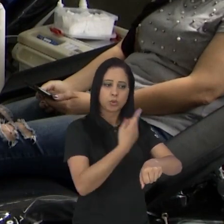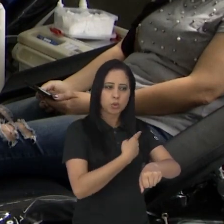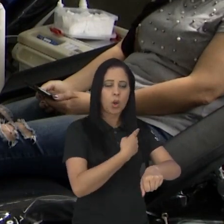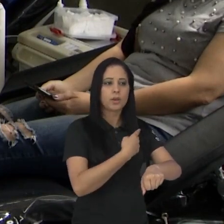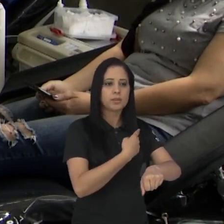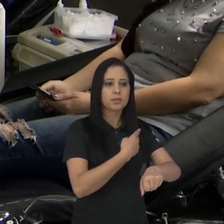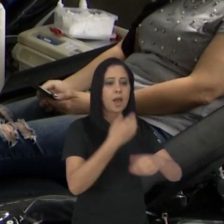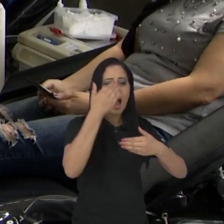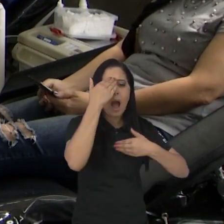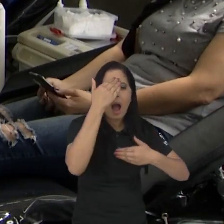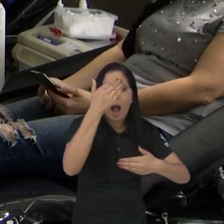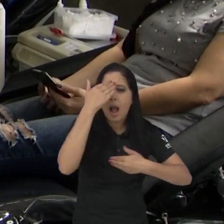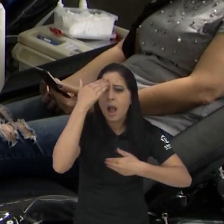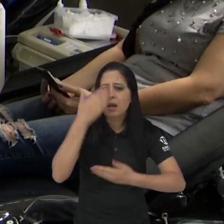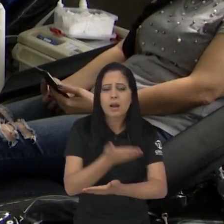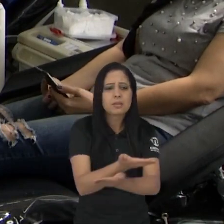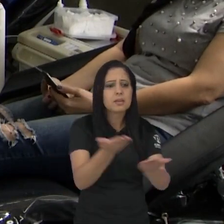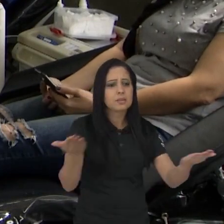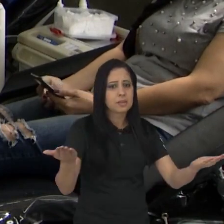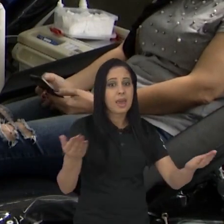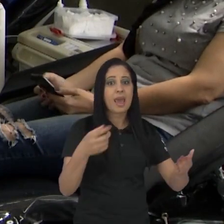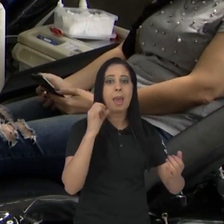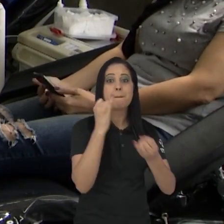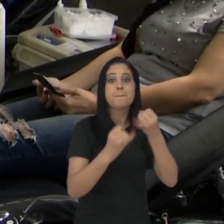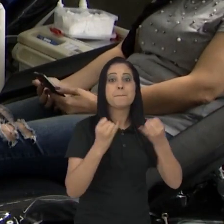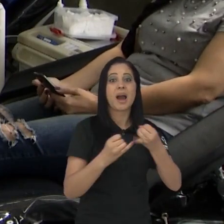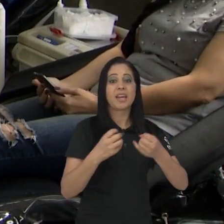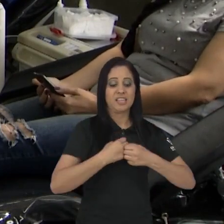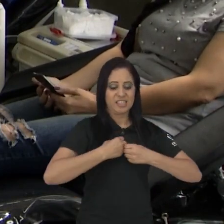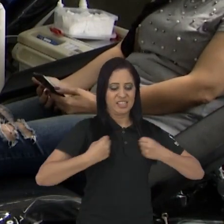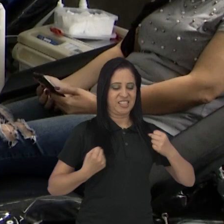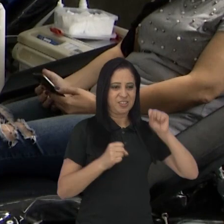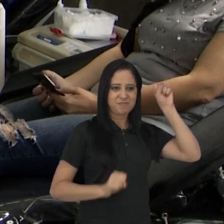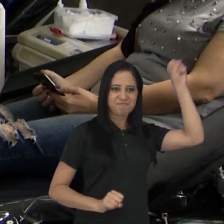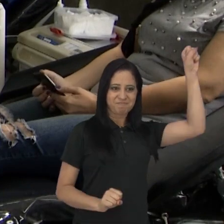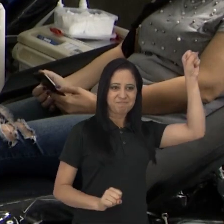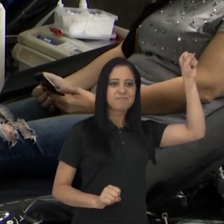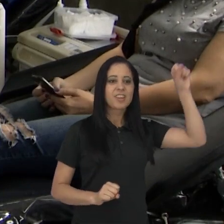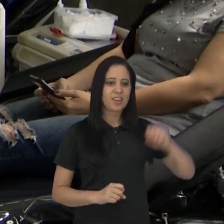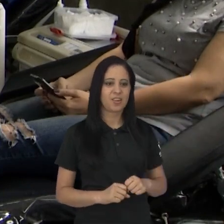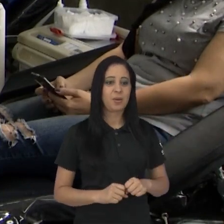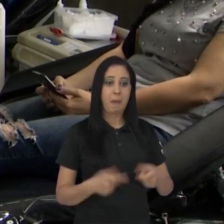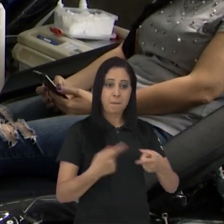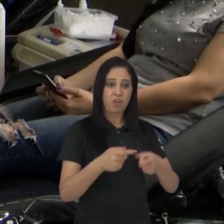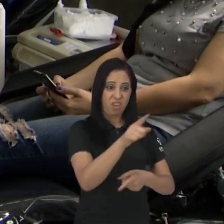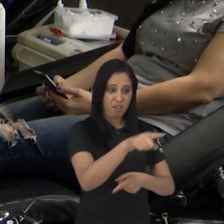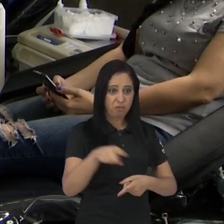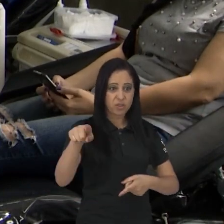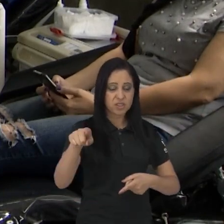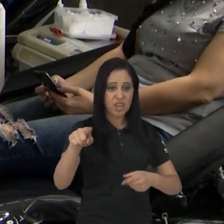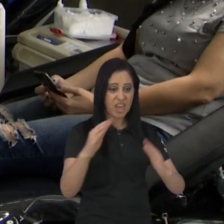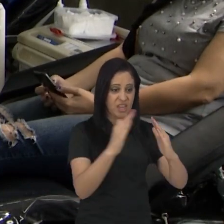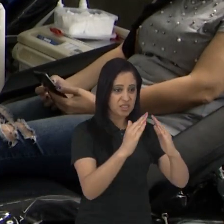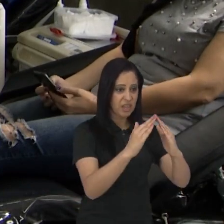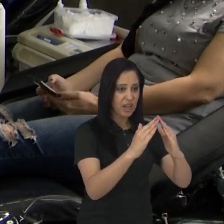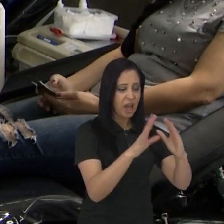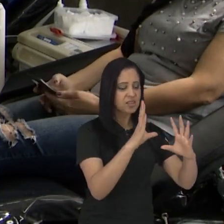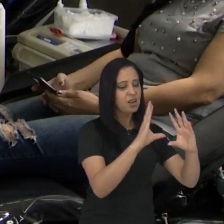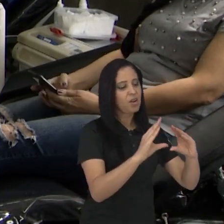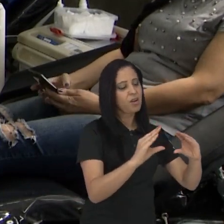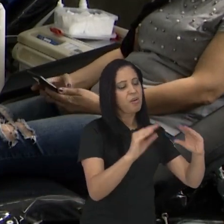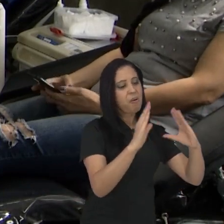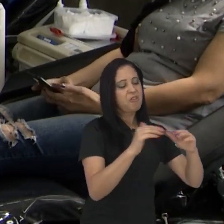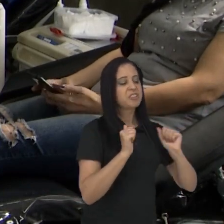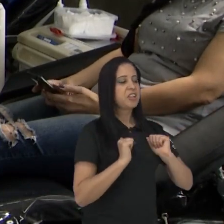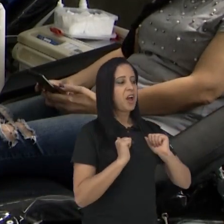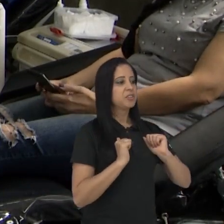do Banco de Sangue temos de agradecer esses heróis que de forma anônima, altruísta, saem do conforto do seu lar para vir